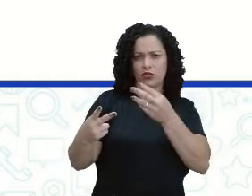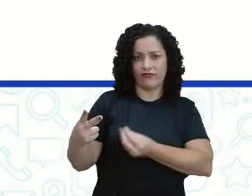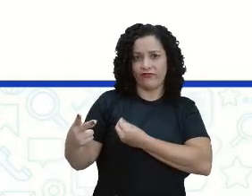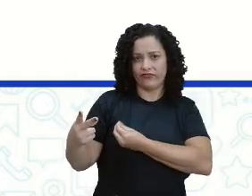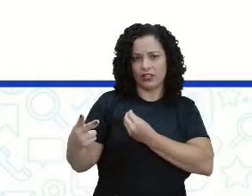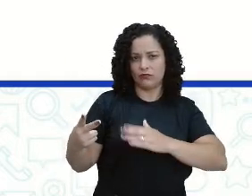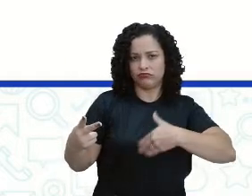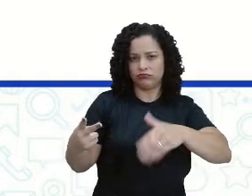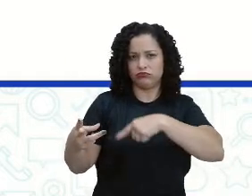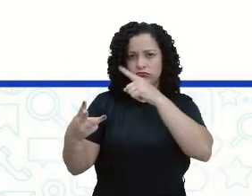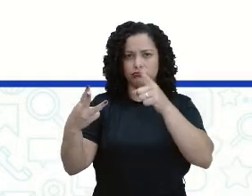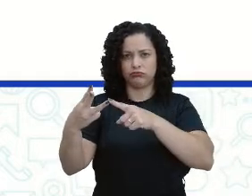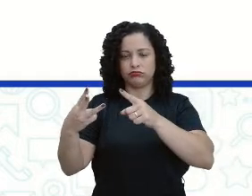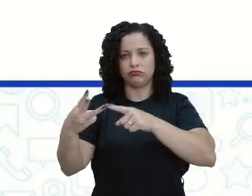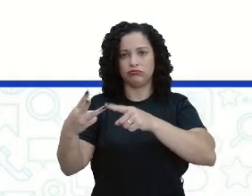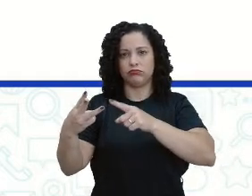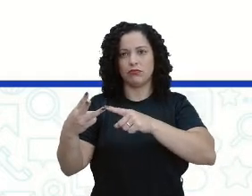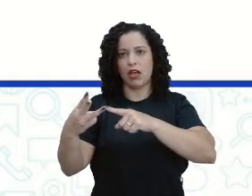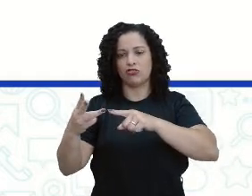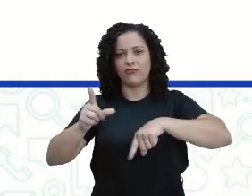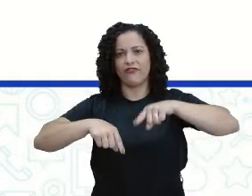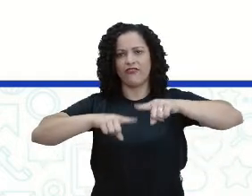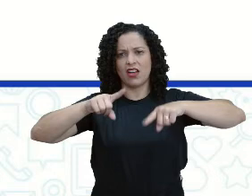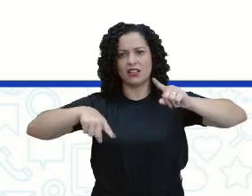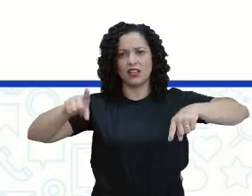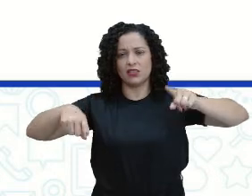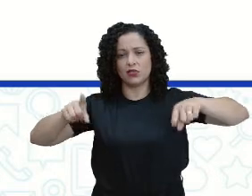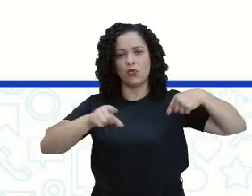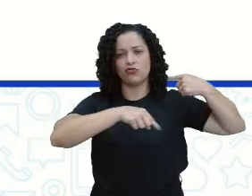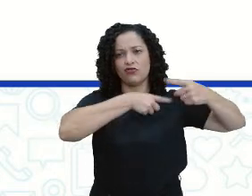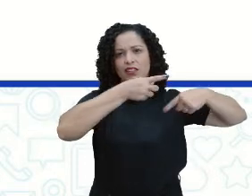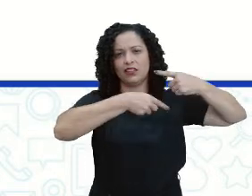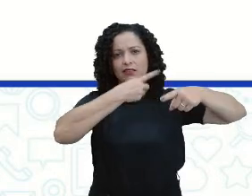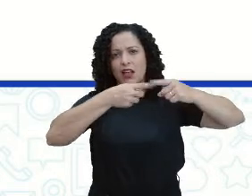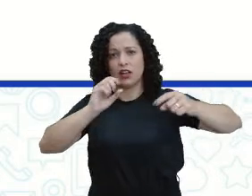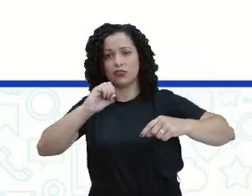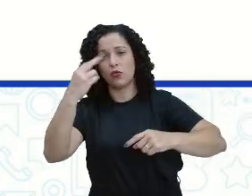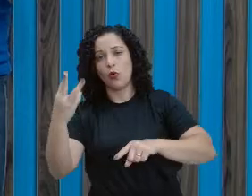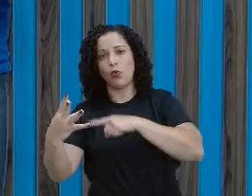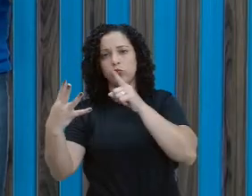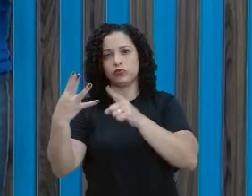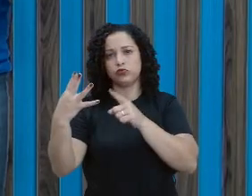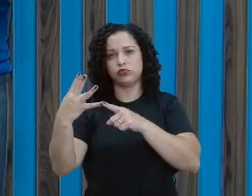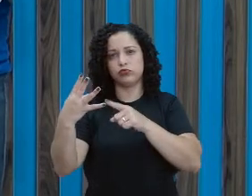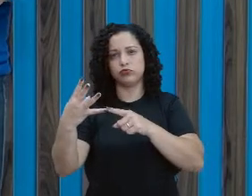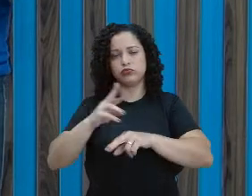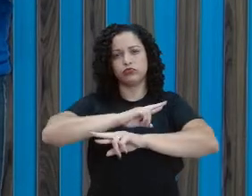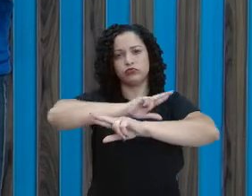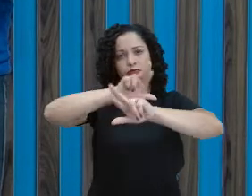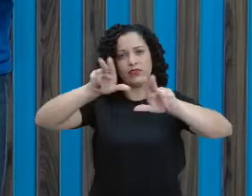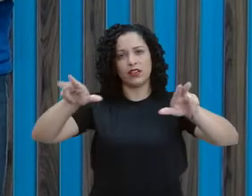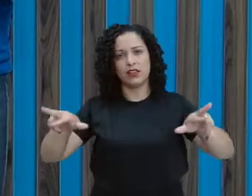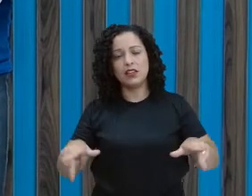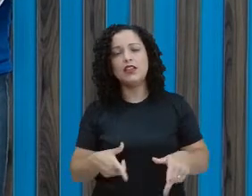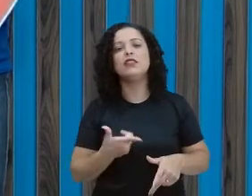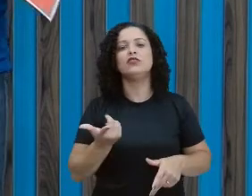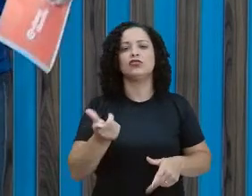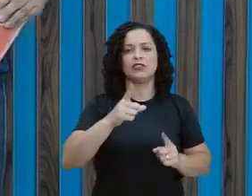variação hereditária existente, ou algumas espécies têm uma programação para a evolução. Eu estou me referindo ao